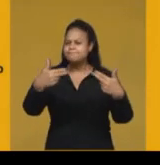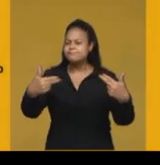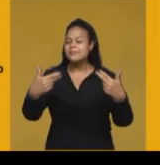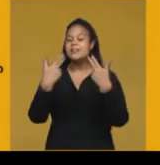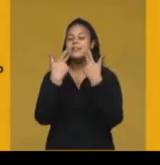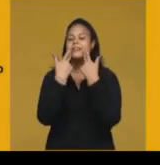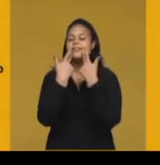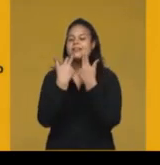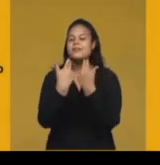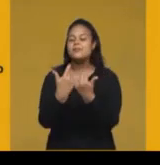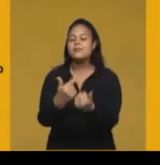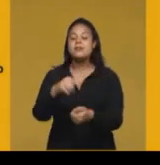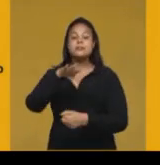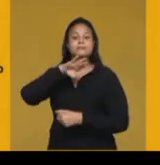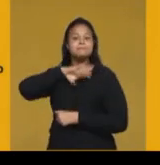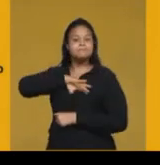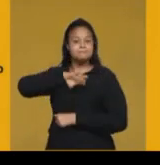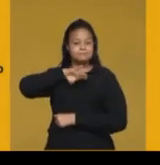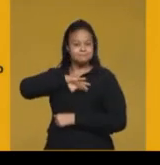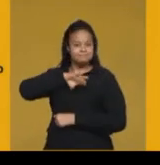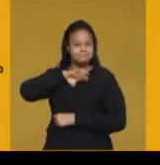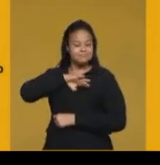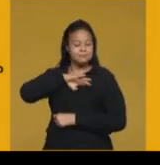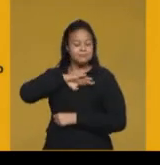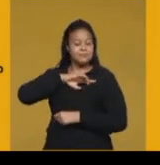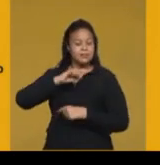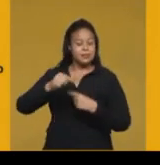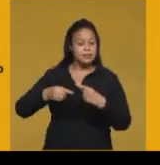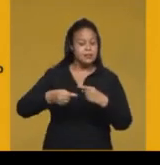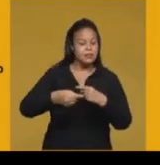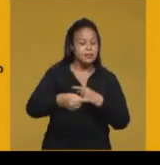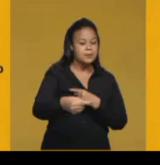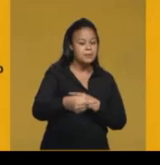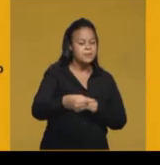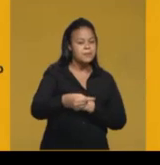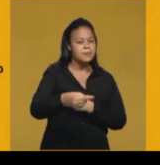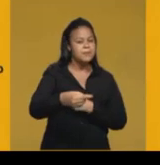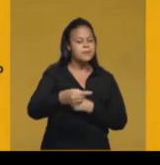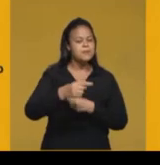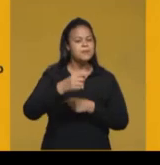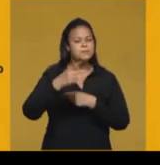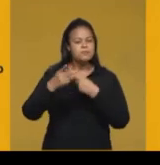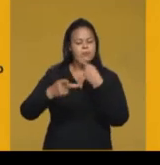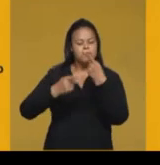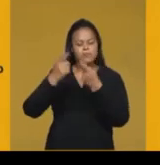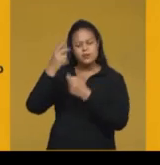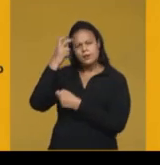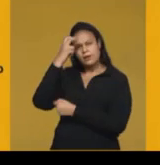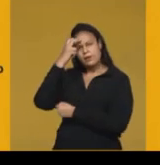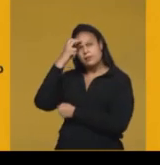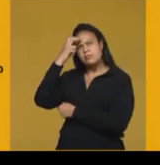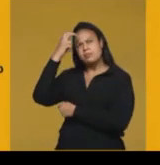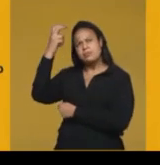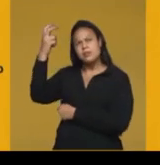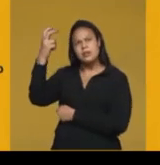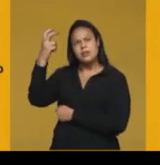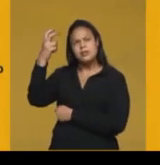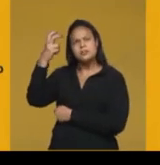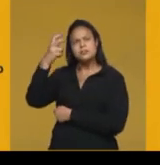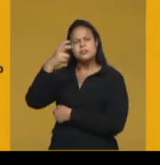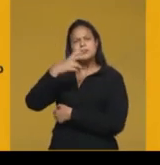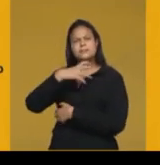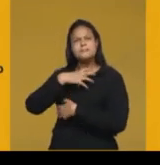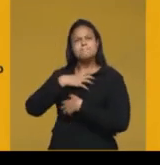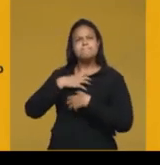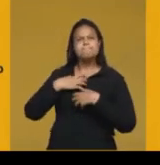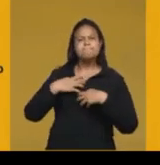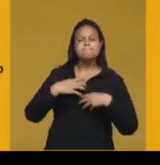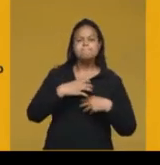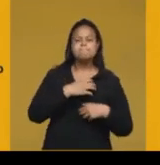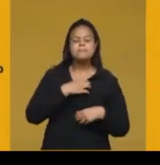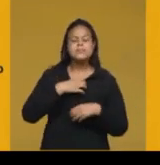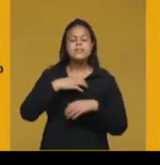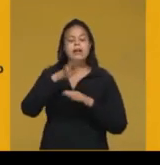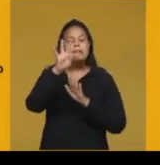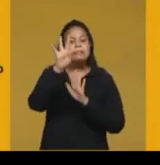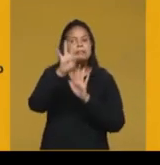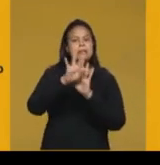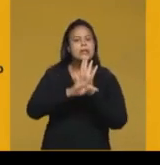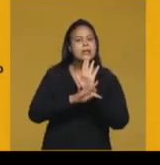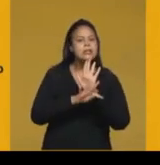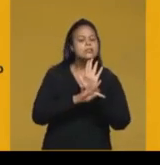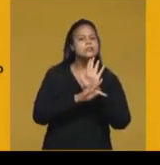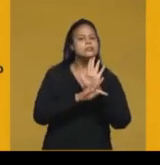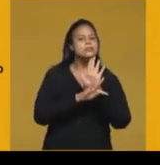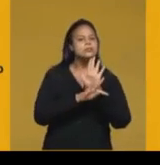Na sequência, vamos falar um pouco sobre inteligência emocional, né? Vamos trazer